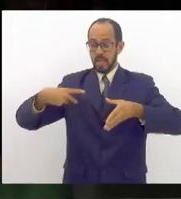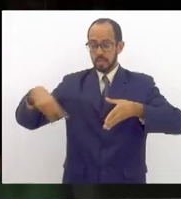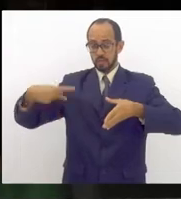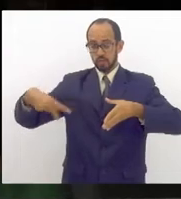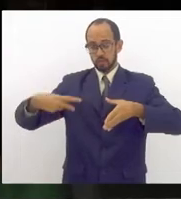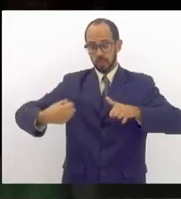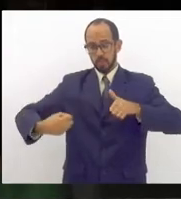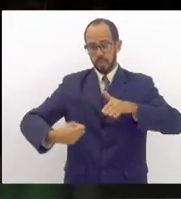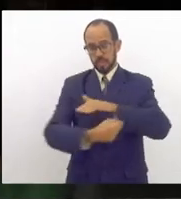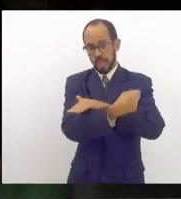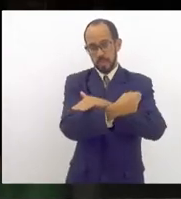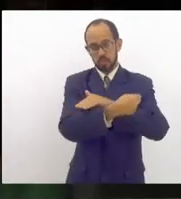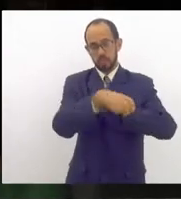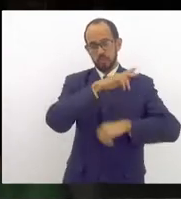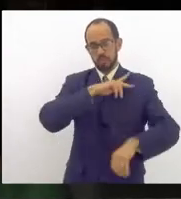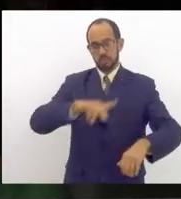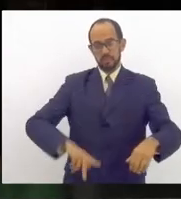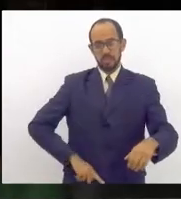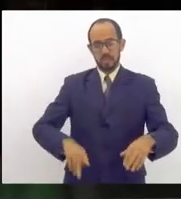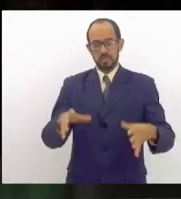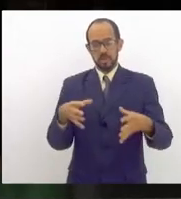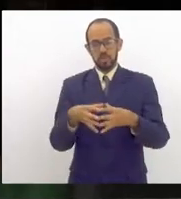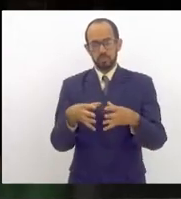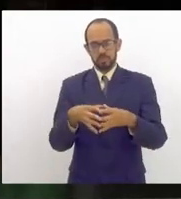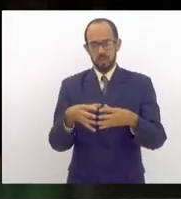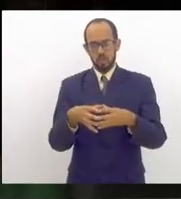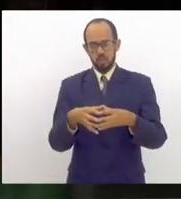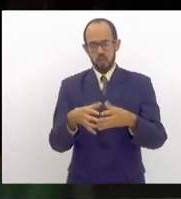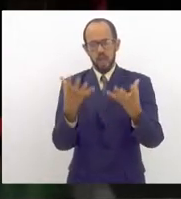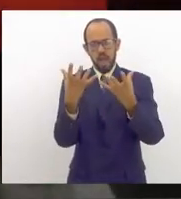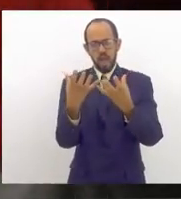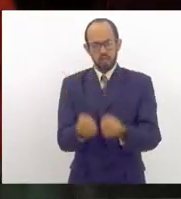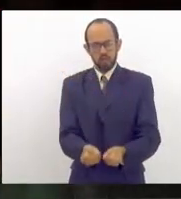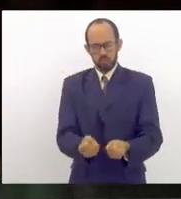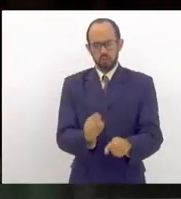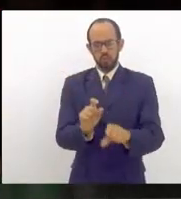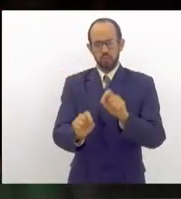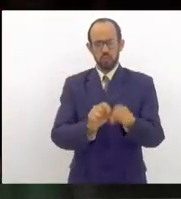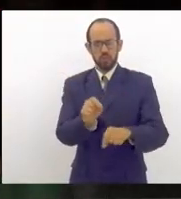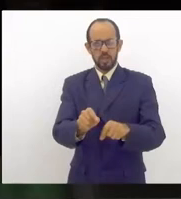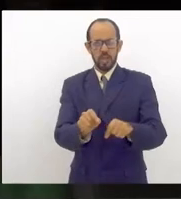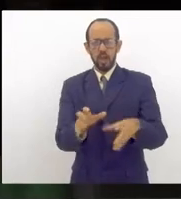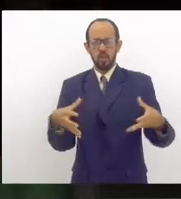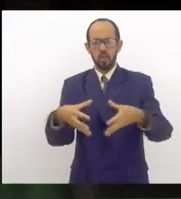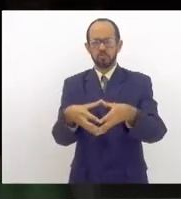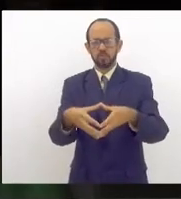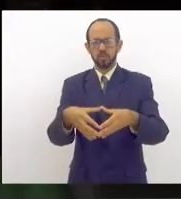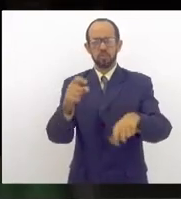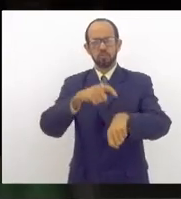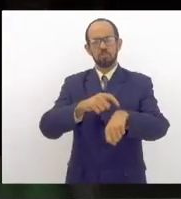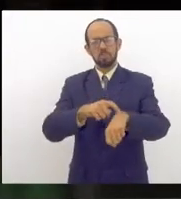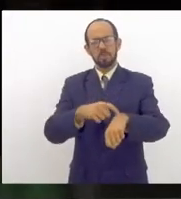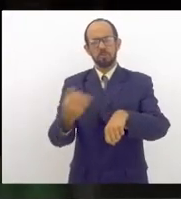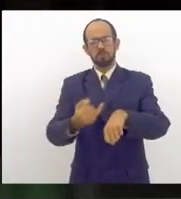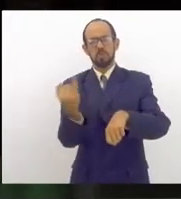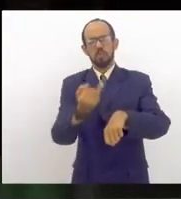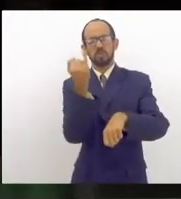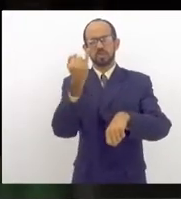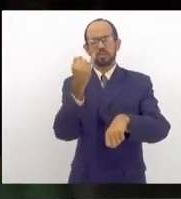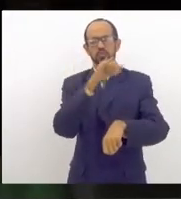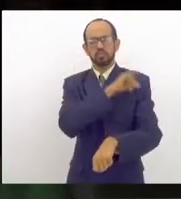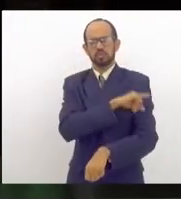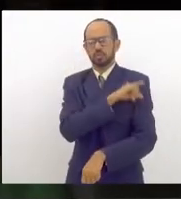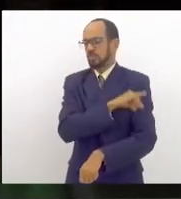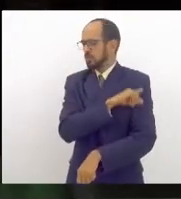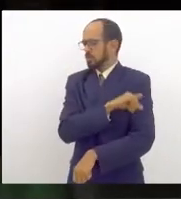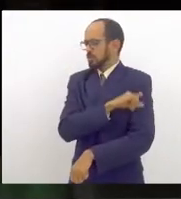essa presidência dessa comissão é assumiu uma comissão no momento Central para o Rio de Janeiro um momento de crise